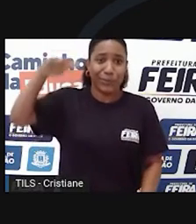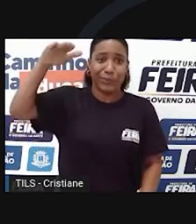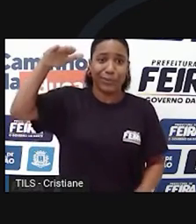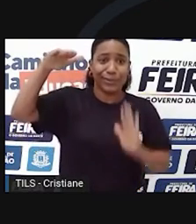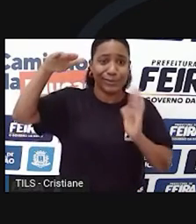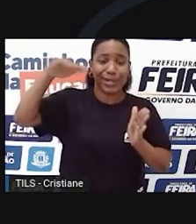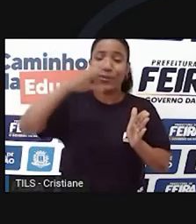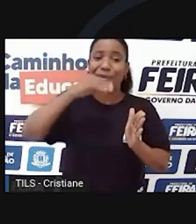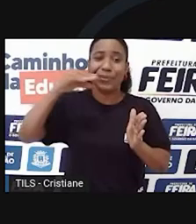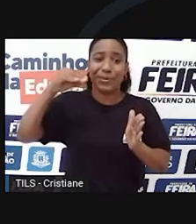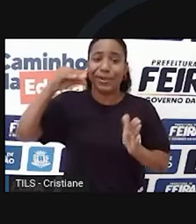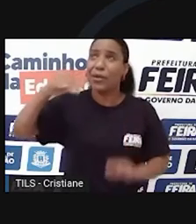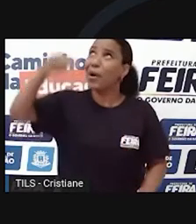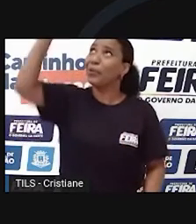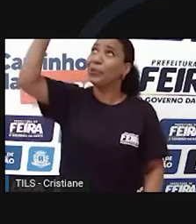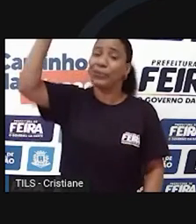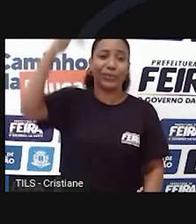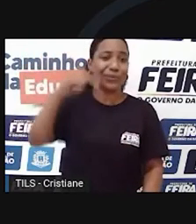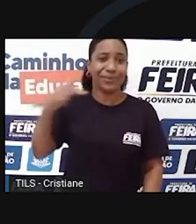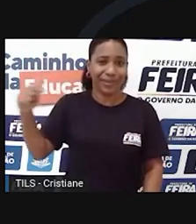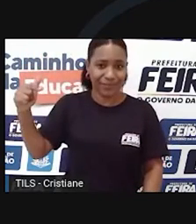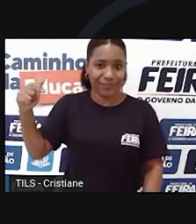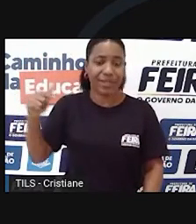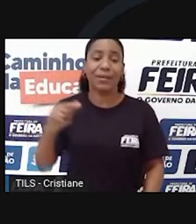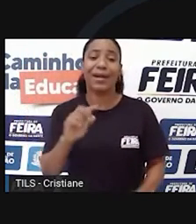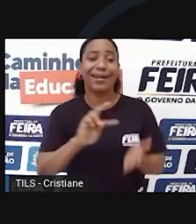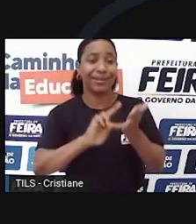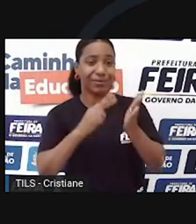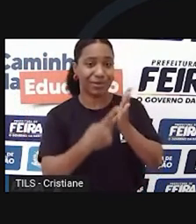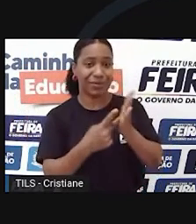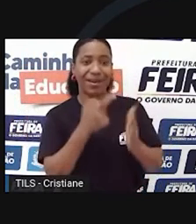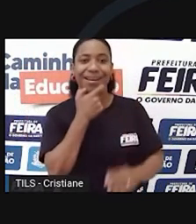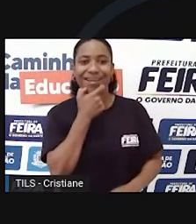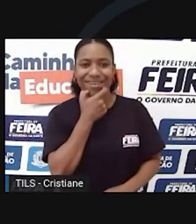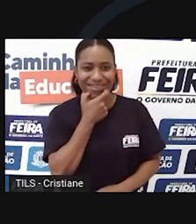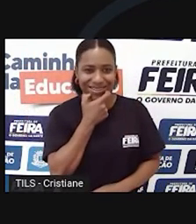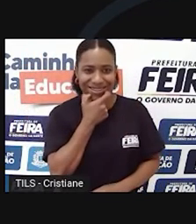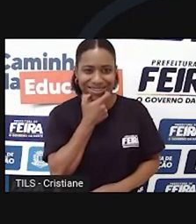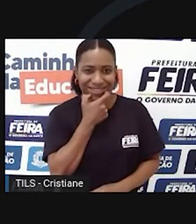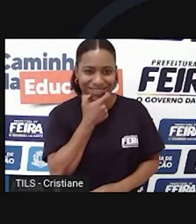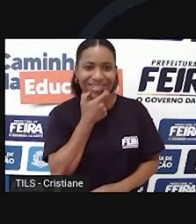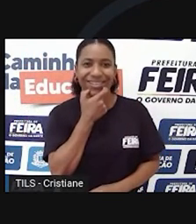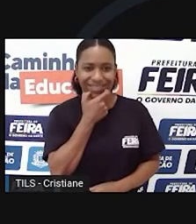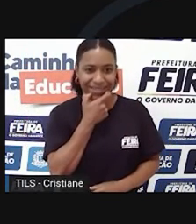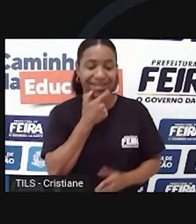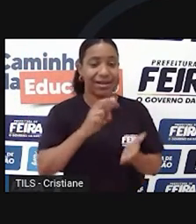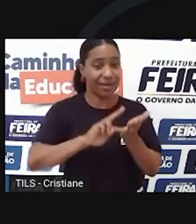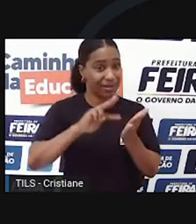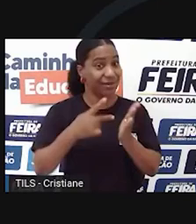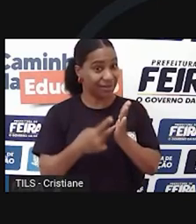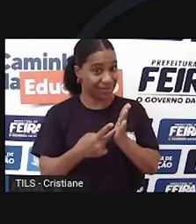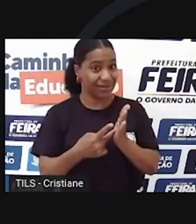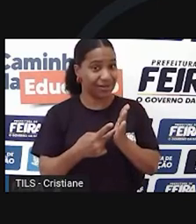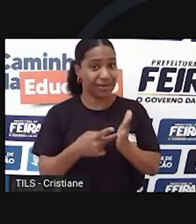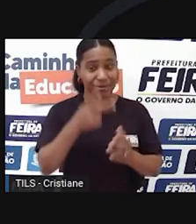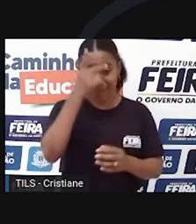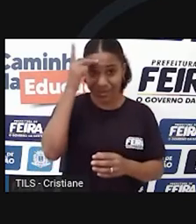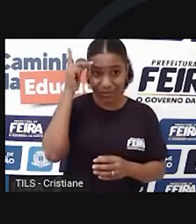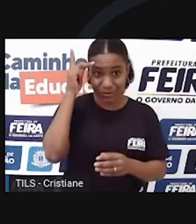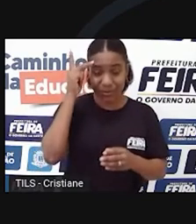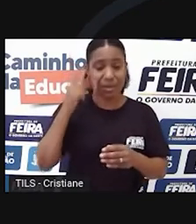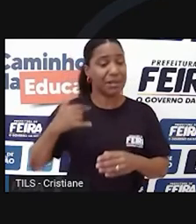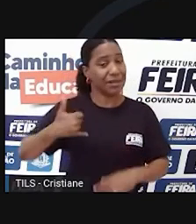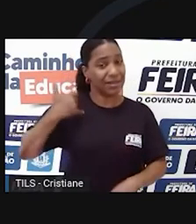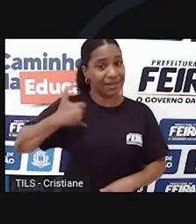adolescência mais positivamente, o idioma inglês ajudou, que ele chama de teenager, e é um termo descritivo. Teenager é alguém cuja idade, o número de